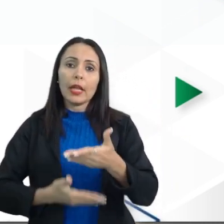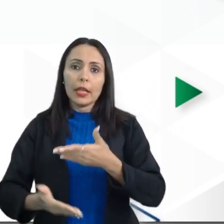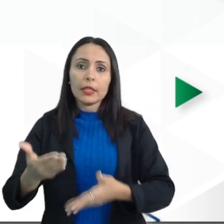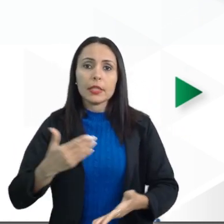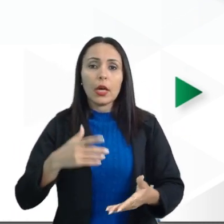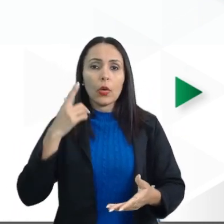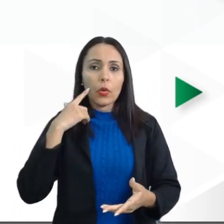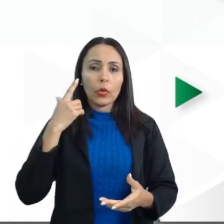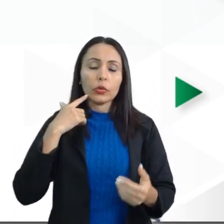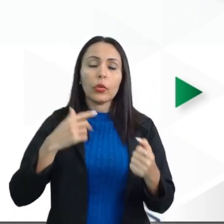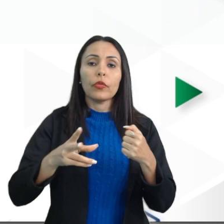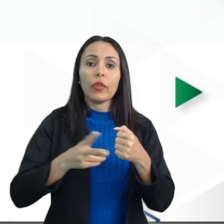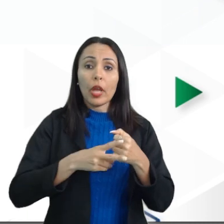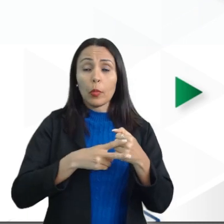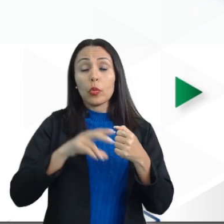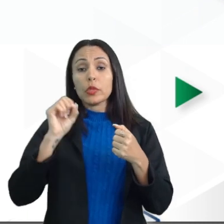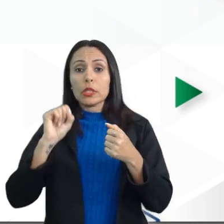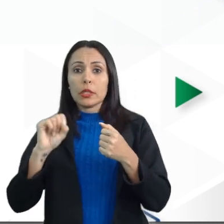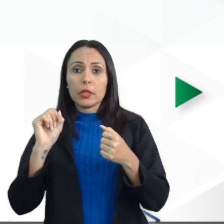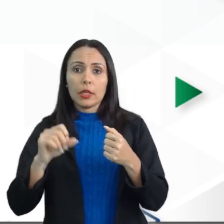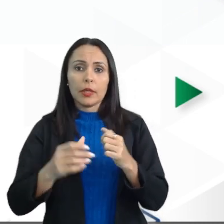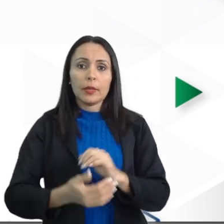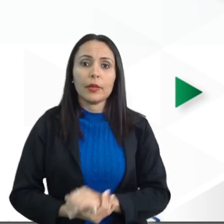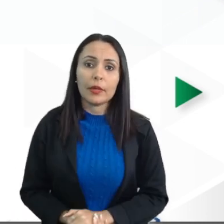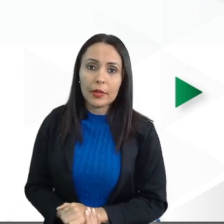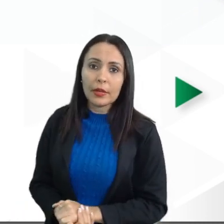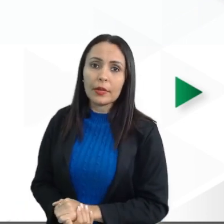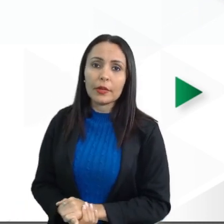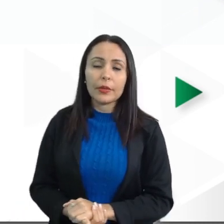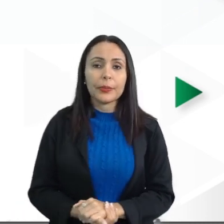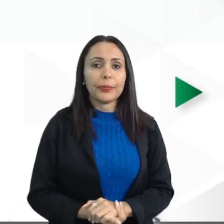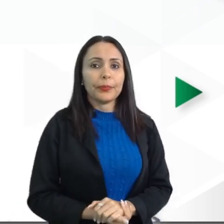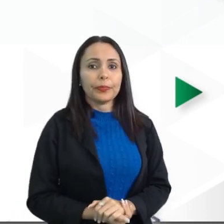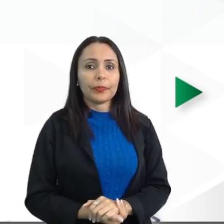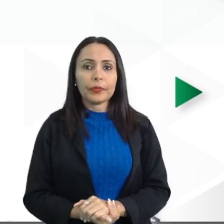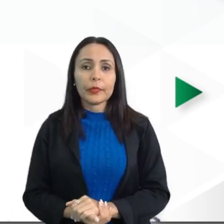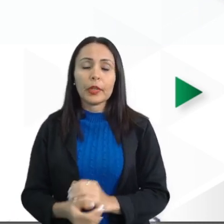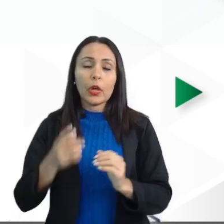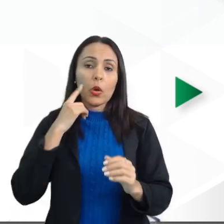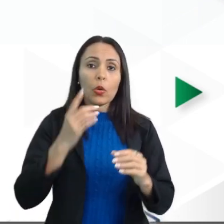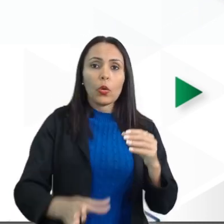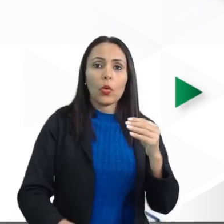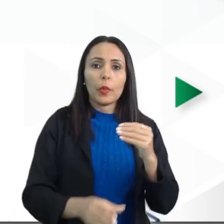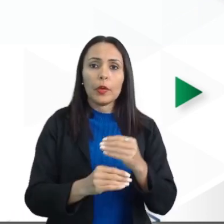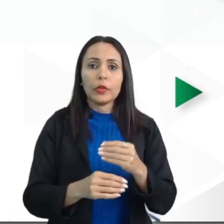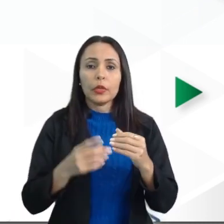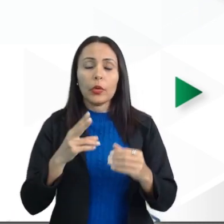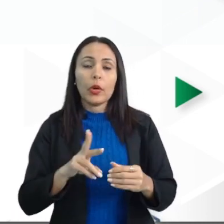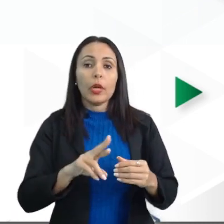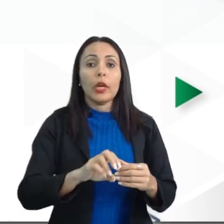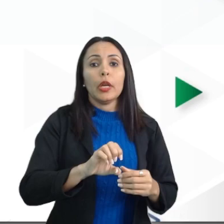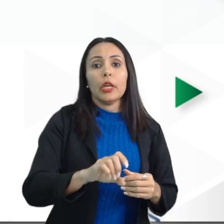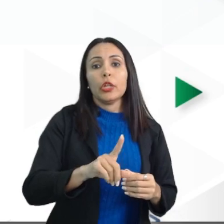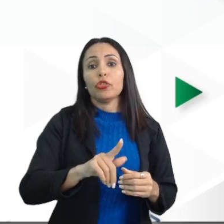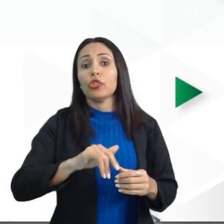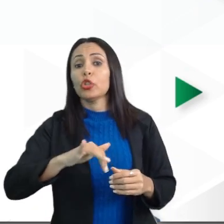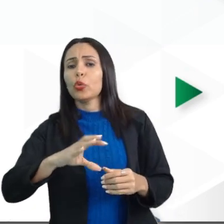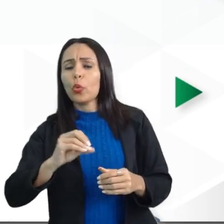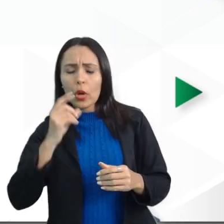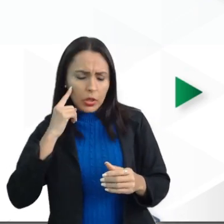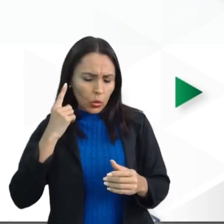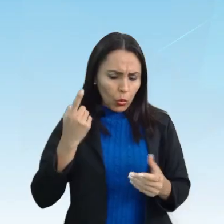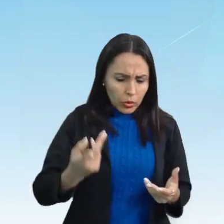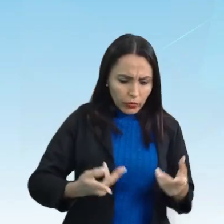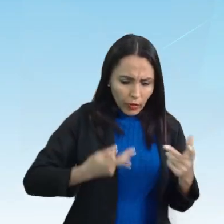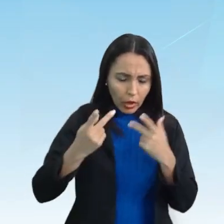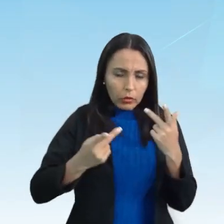do verbo com o seu complemento. O verbo é o regente, o complemento é o regido. Então, quando eu digo